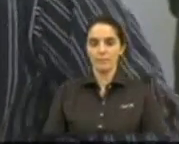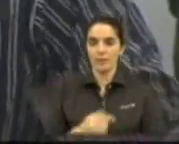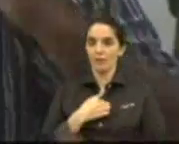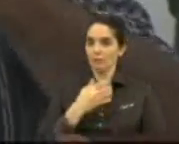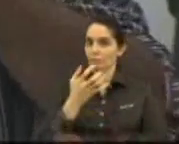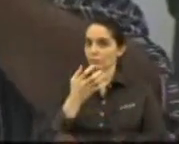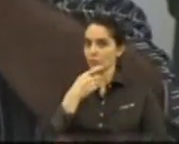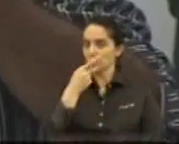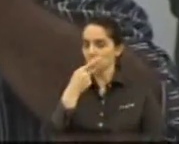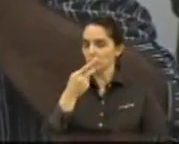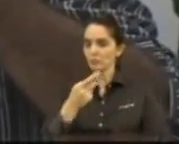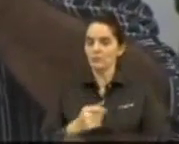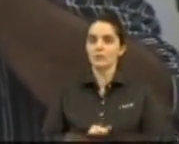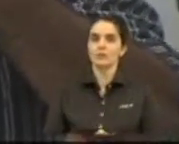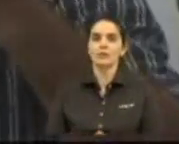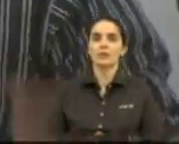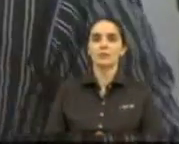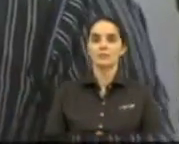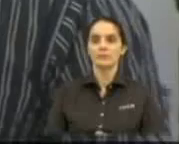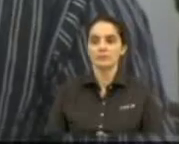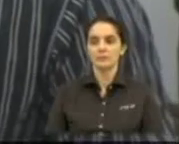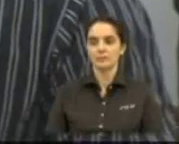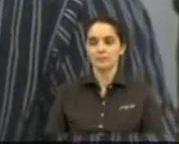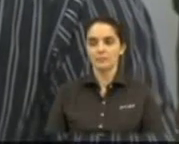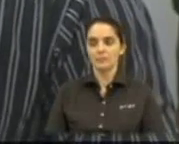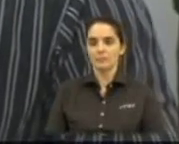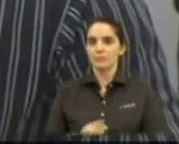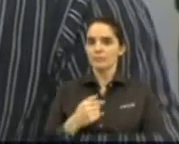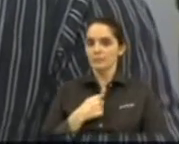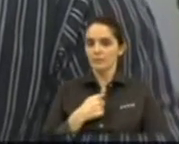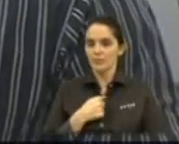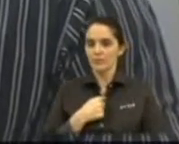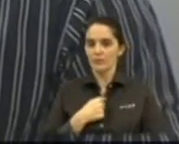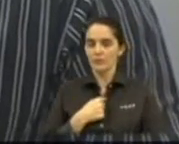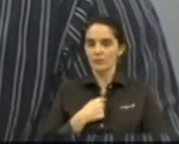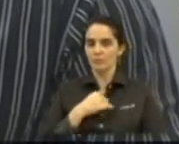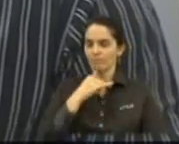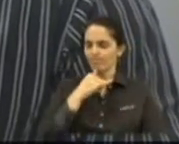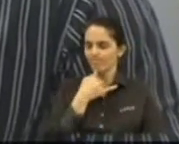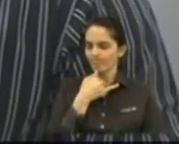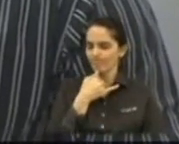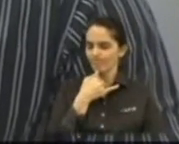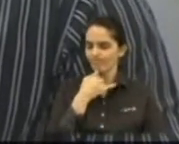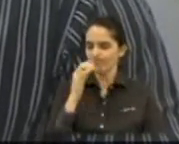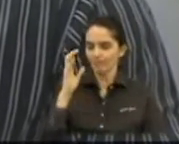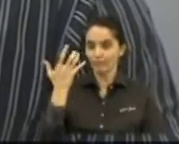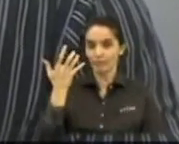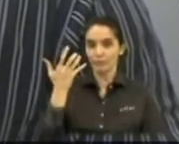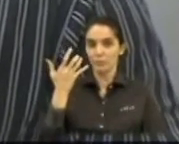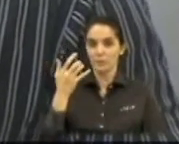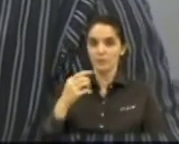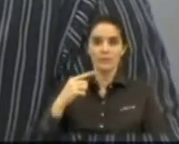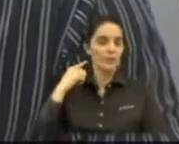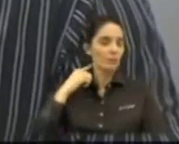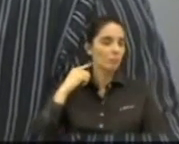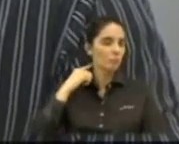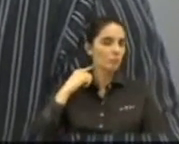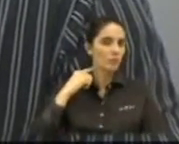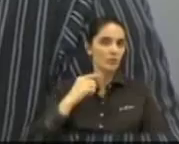queria dizer, senhores e senhoras, que eu fiquei profundamente consternado com o que aconteceu em Minas Gerais, profundamente